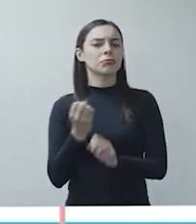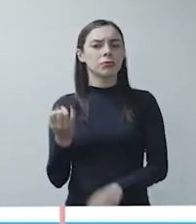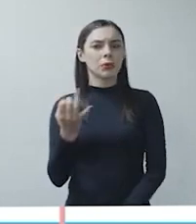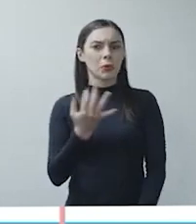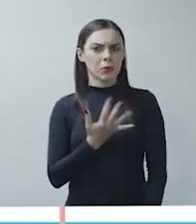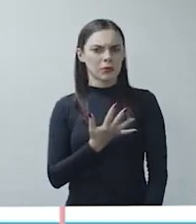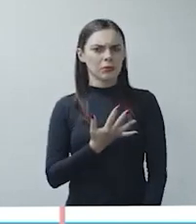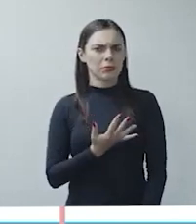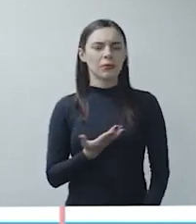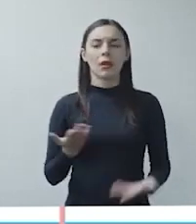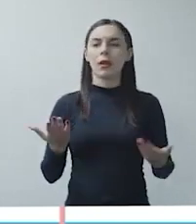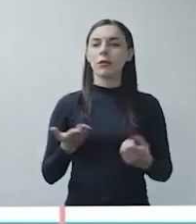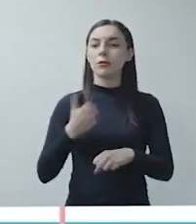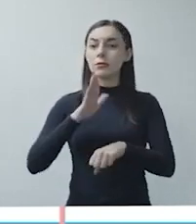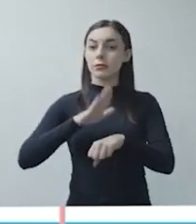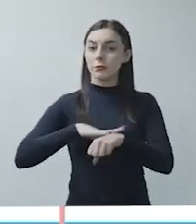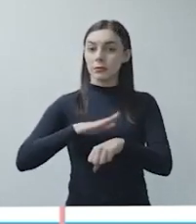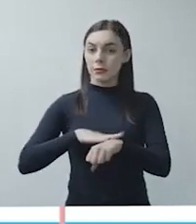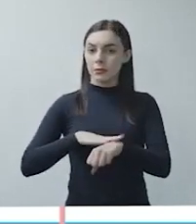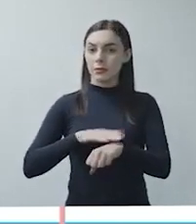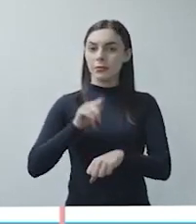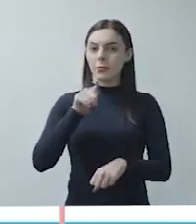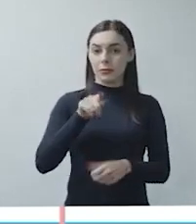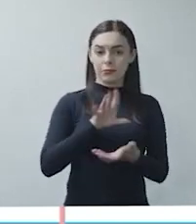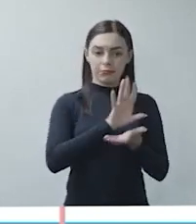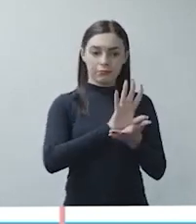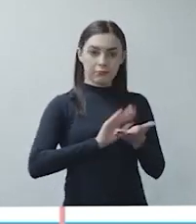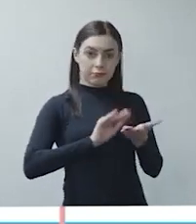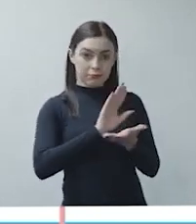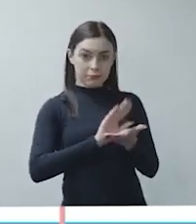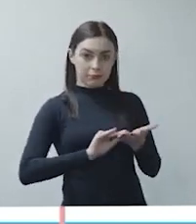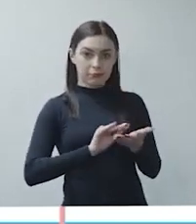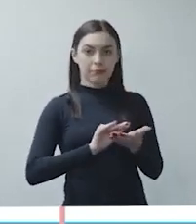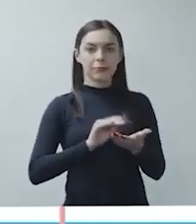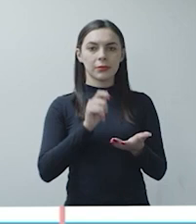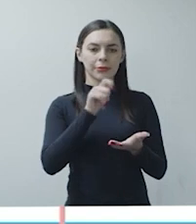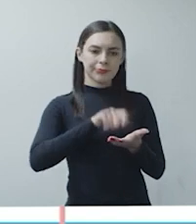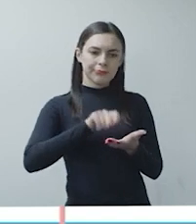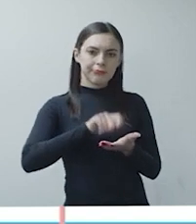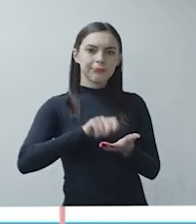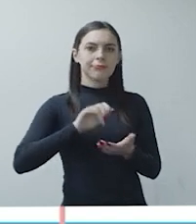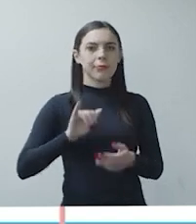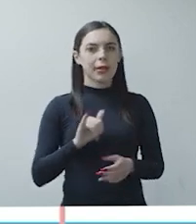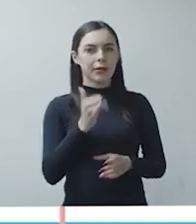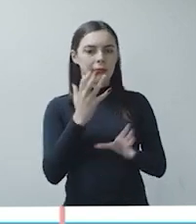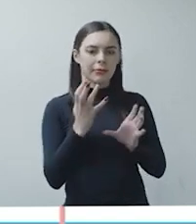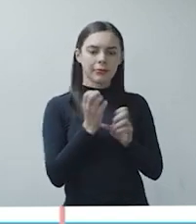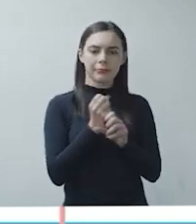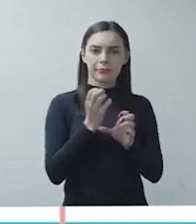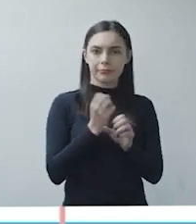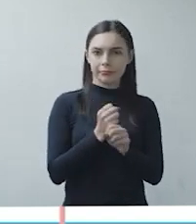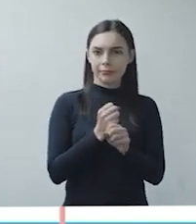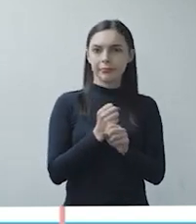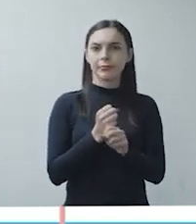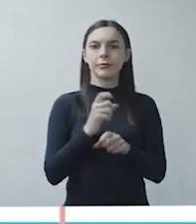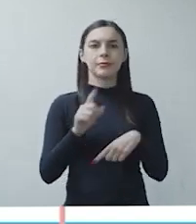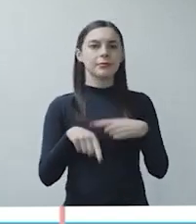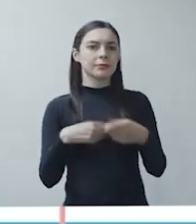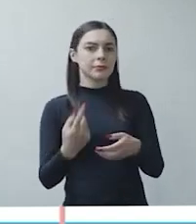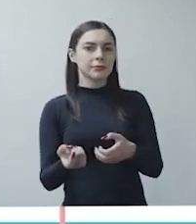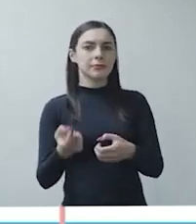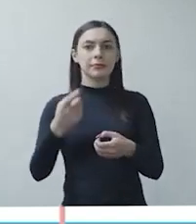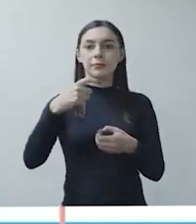Eu vou dar um tempo para vocês registrarem e fazer a adição, essa operação, e nós